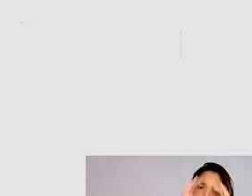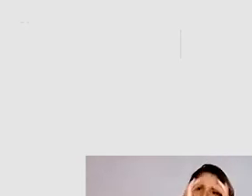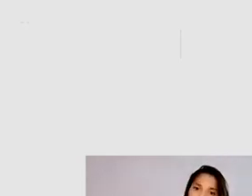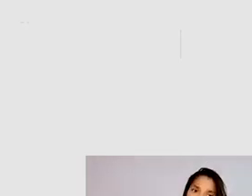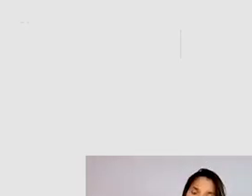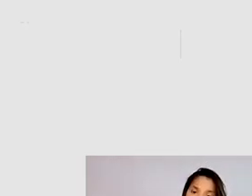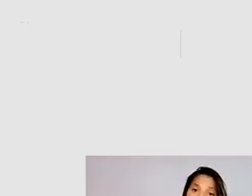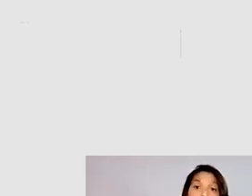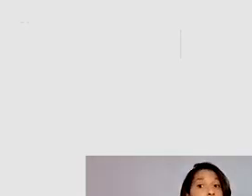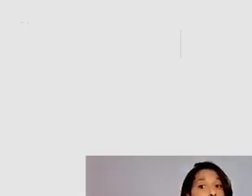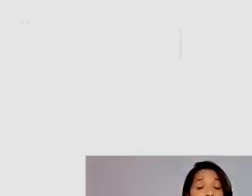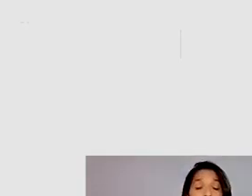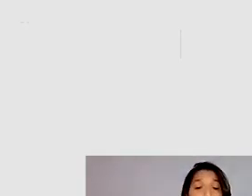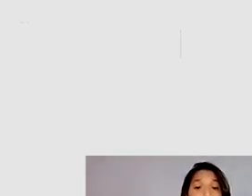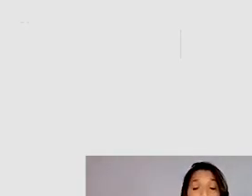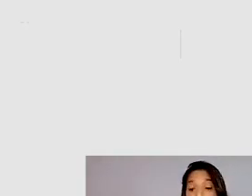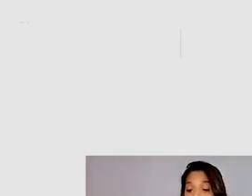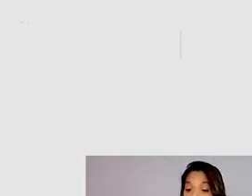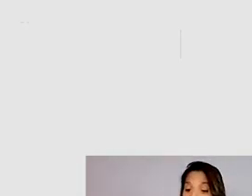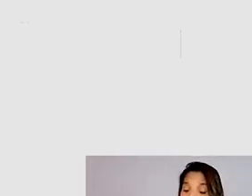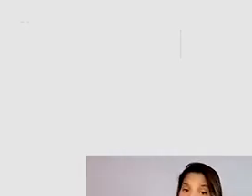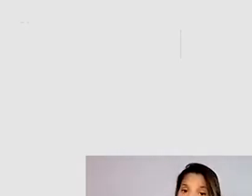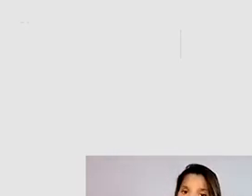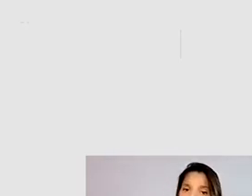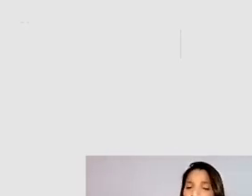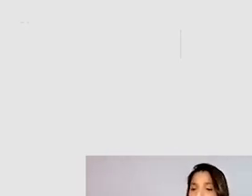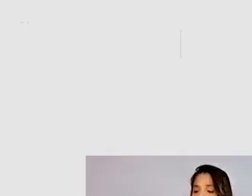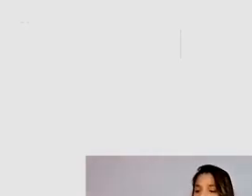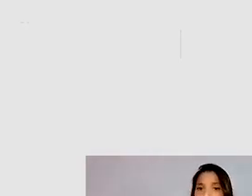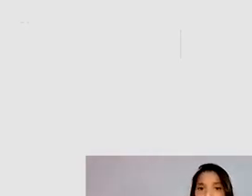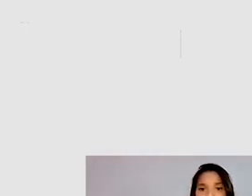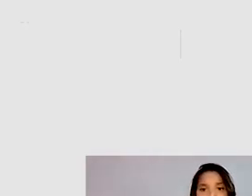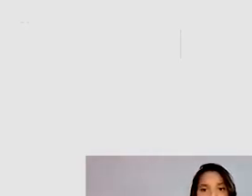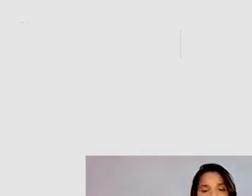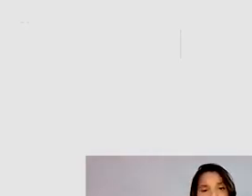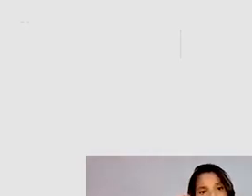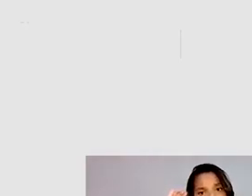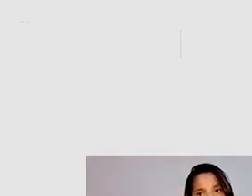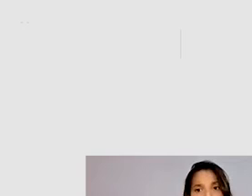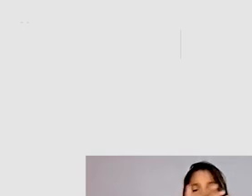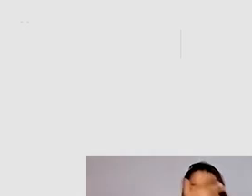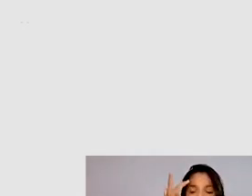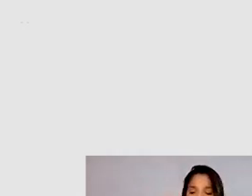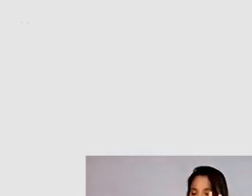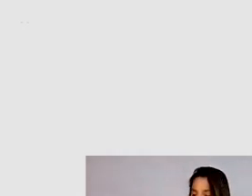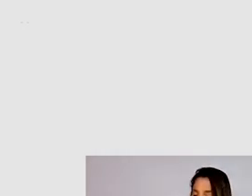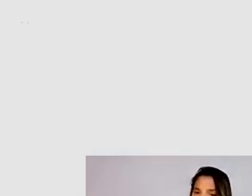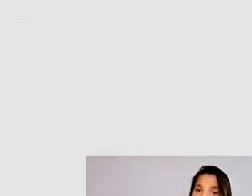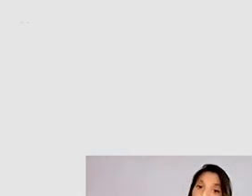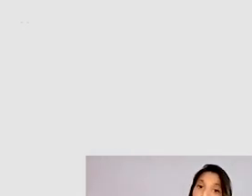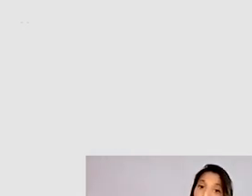necessariamente representam as opiniões ou valores dos organizadores, patrocinadores e demais participantes.